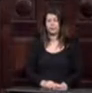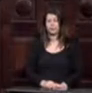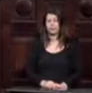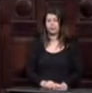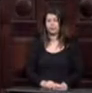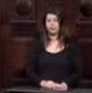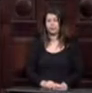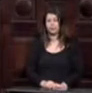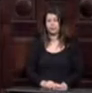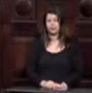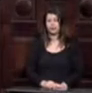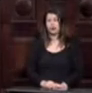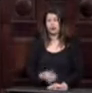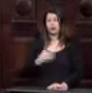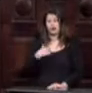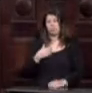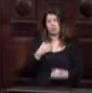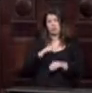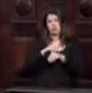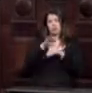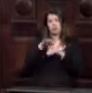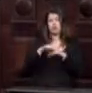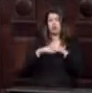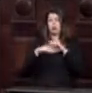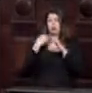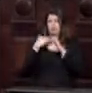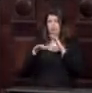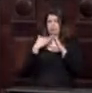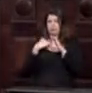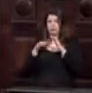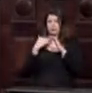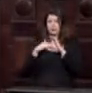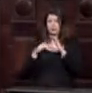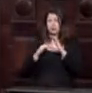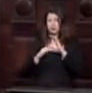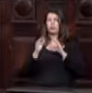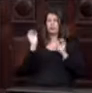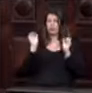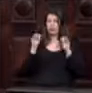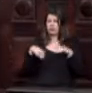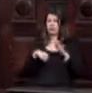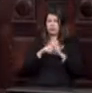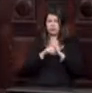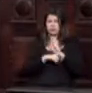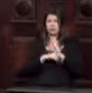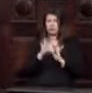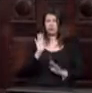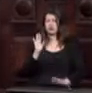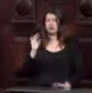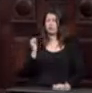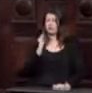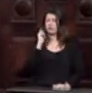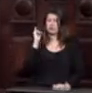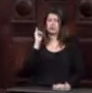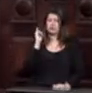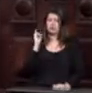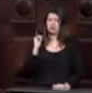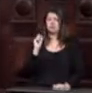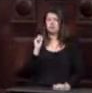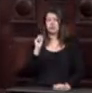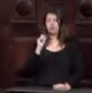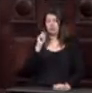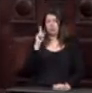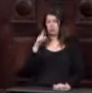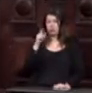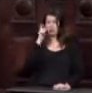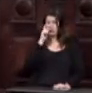deputados por correio eletrônico o texto final do substitutivo, mas como é um tema importante e que interessa a